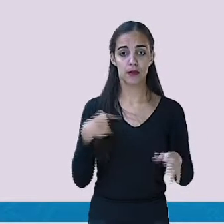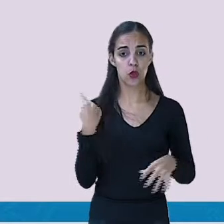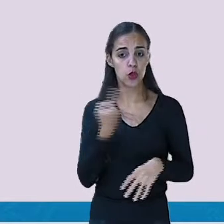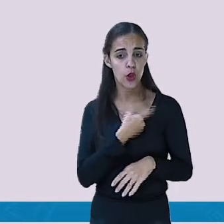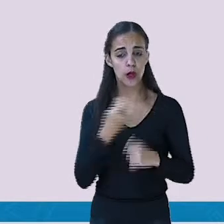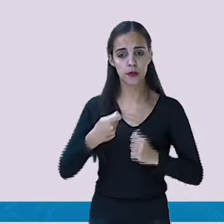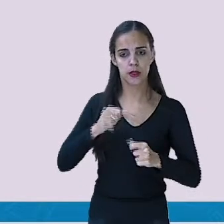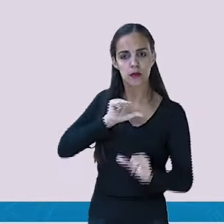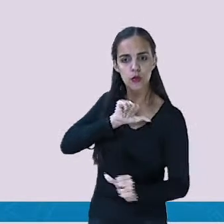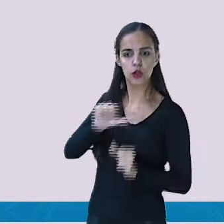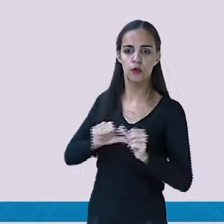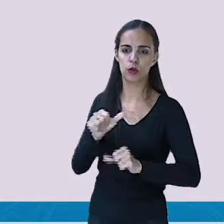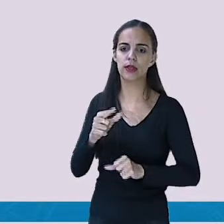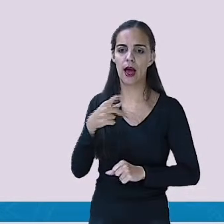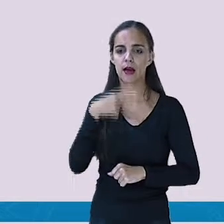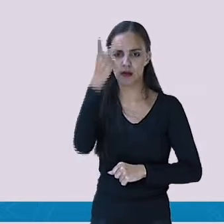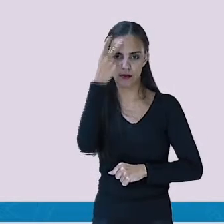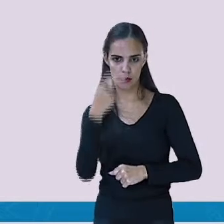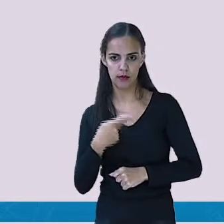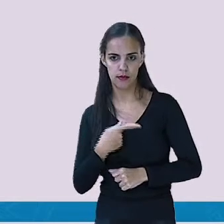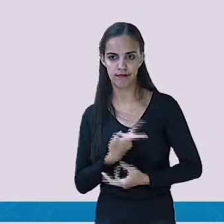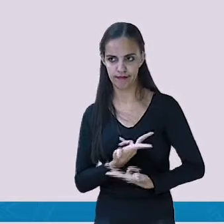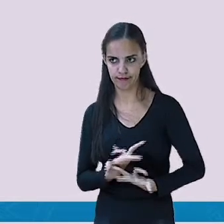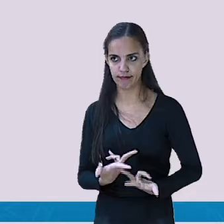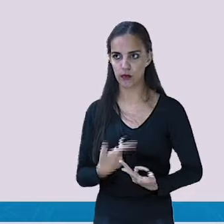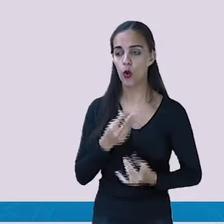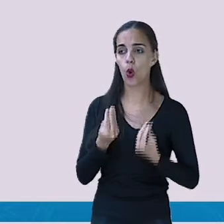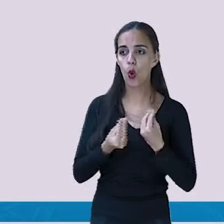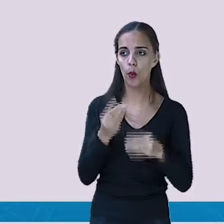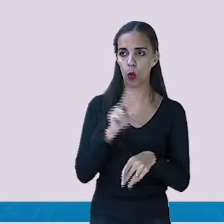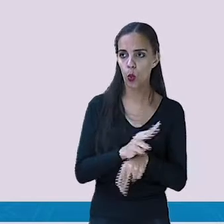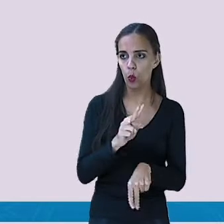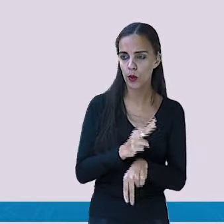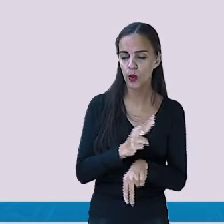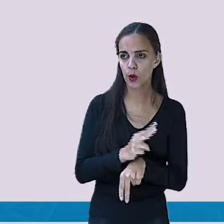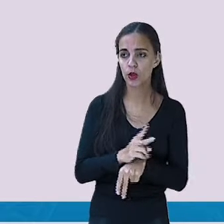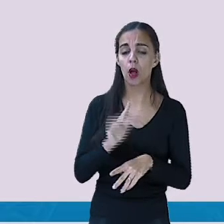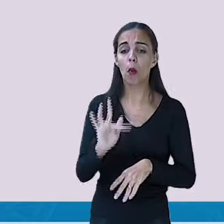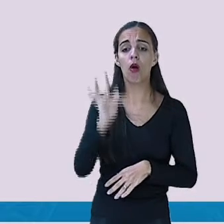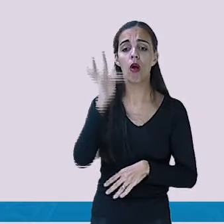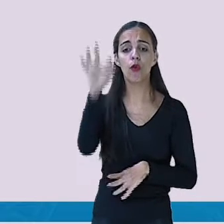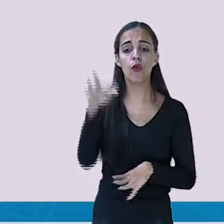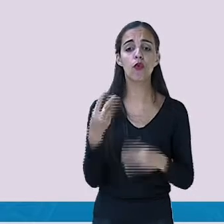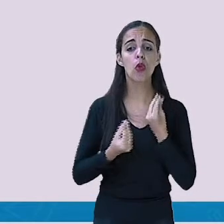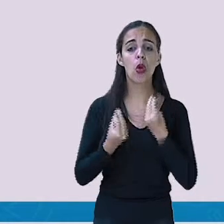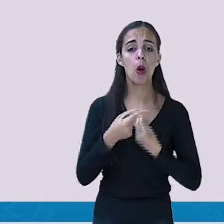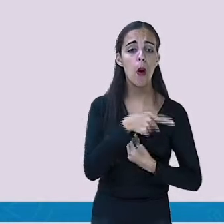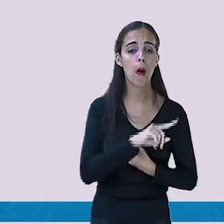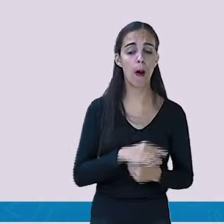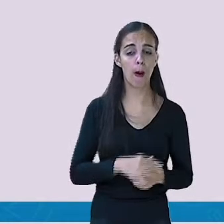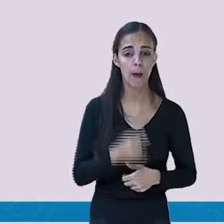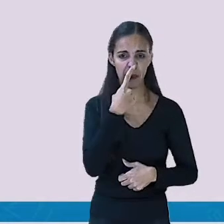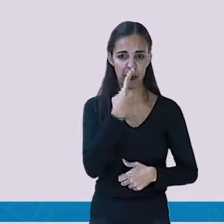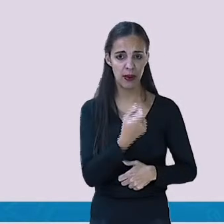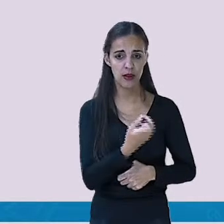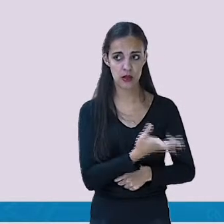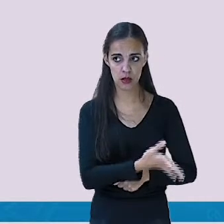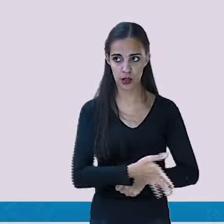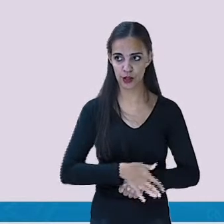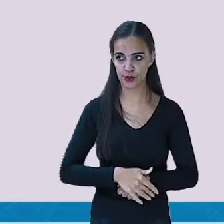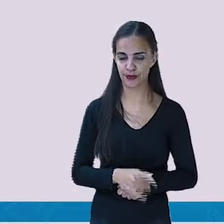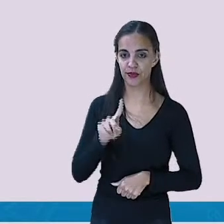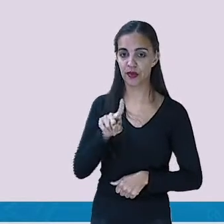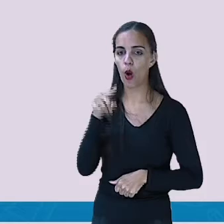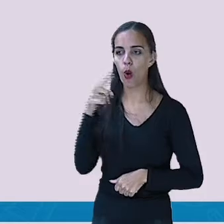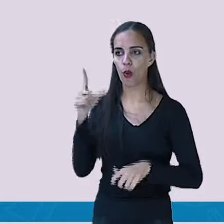nossa, tá? Então, o que será do futuro que está se fazendo hoje? Nesta